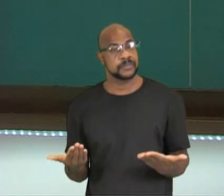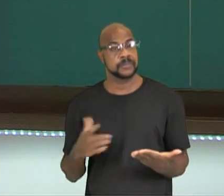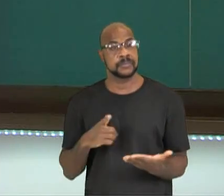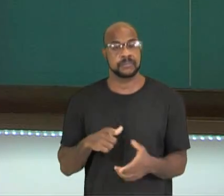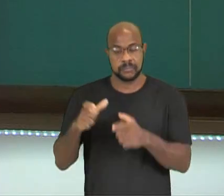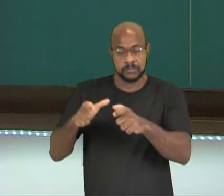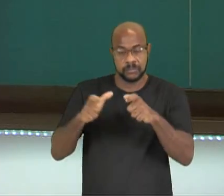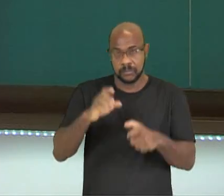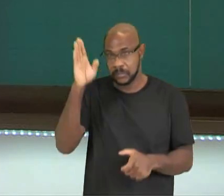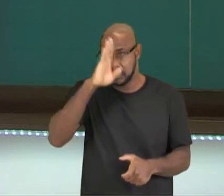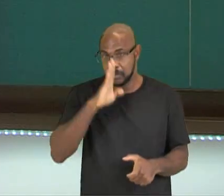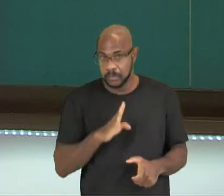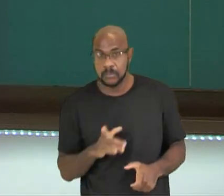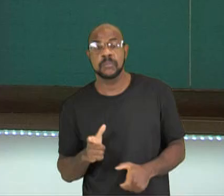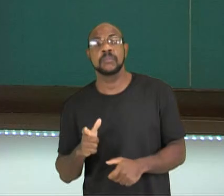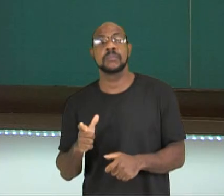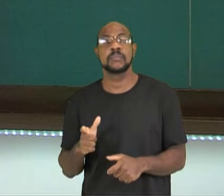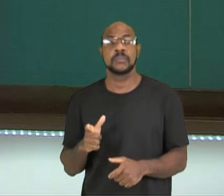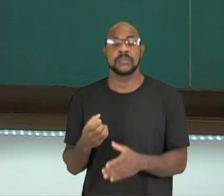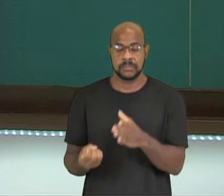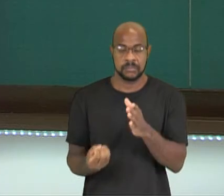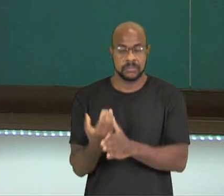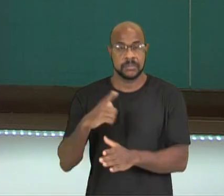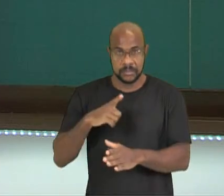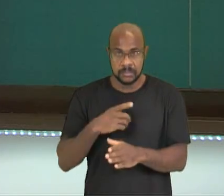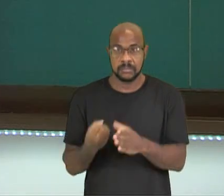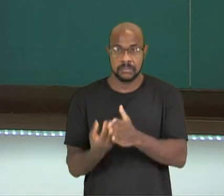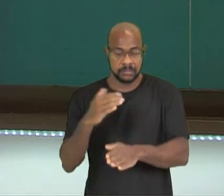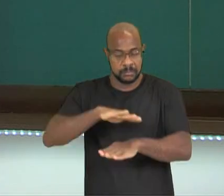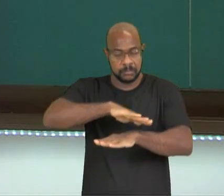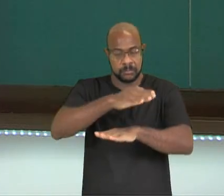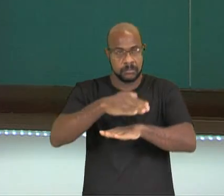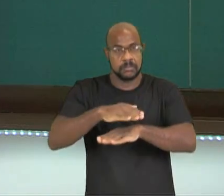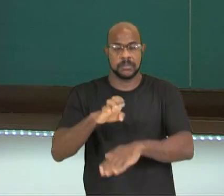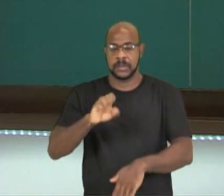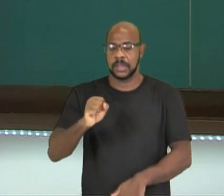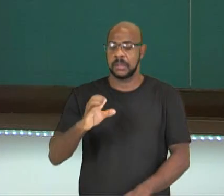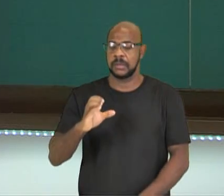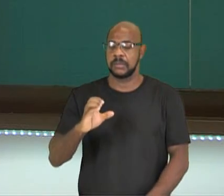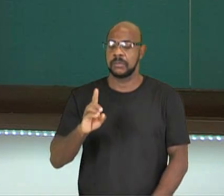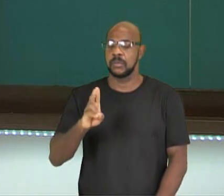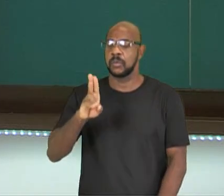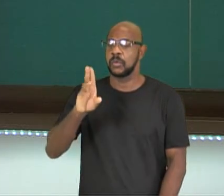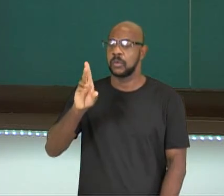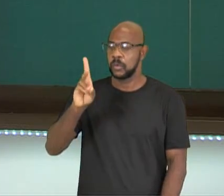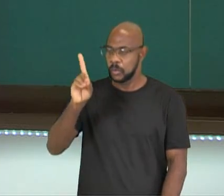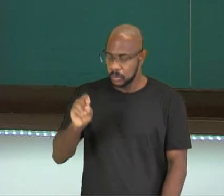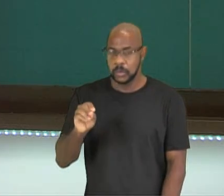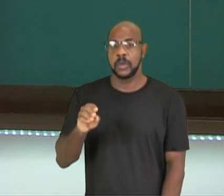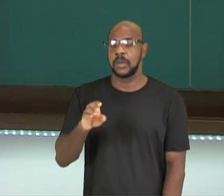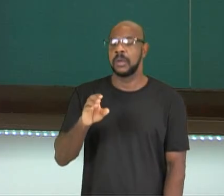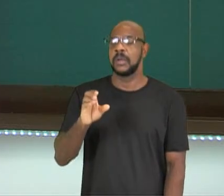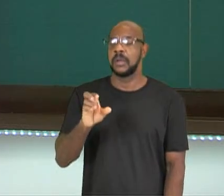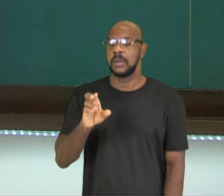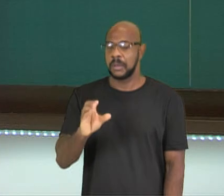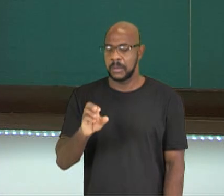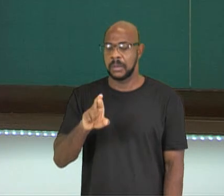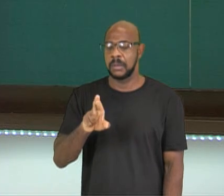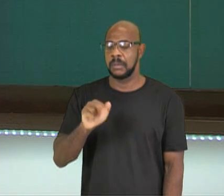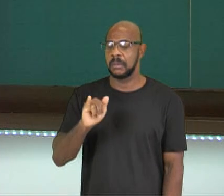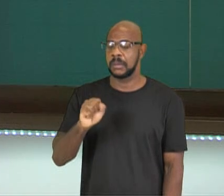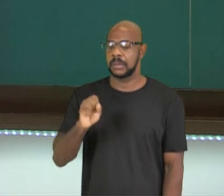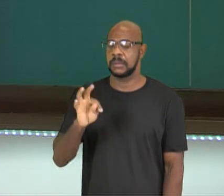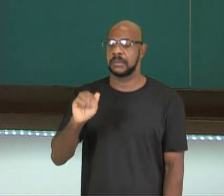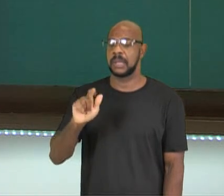território brasileiro é formada de escudos cristalinos, que são essas formações bem antigas da estrutura do relevo